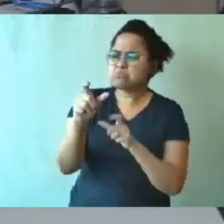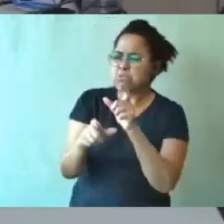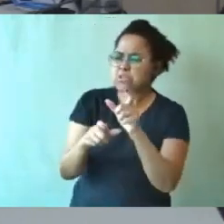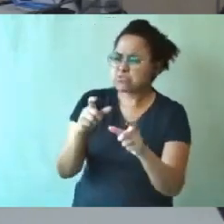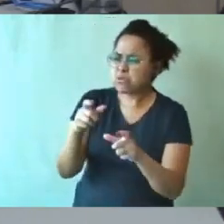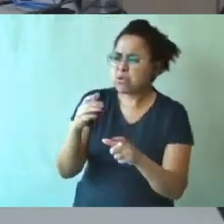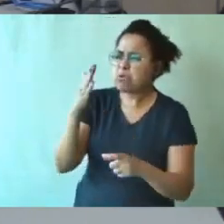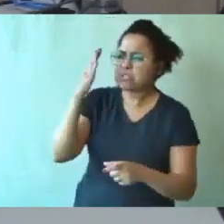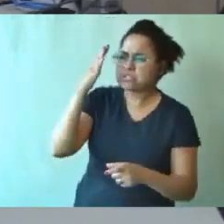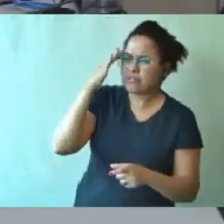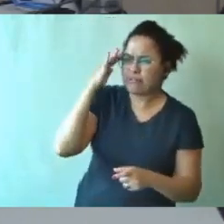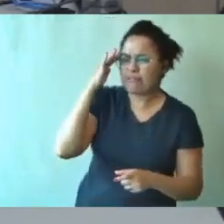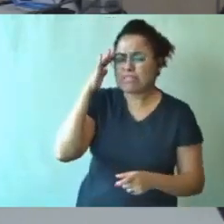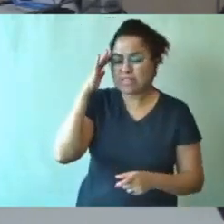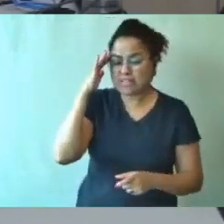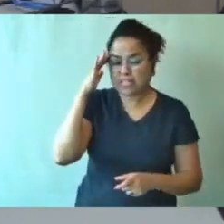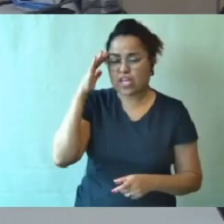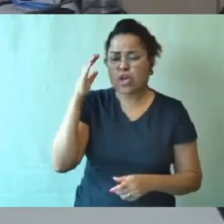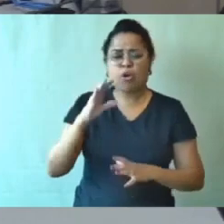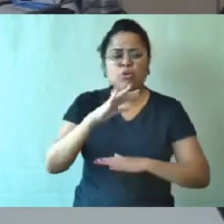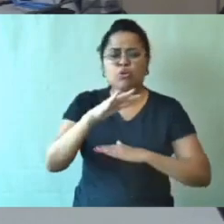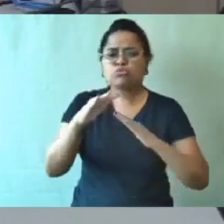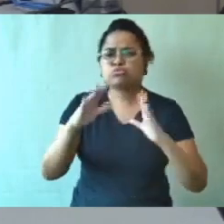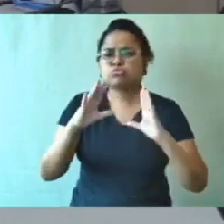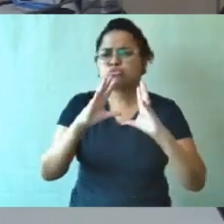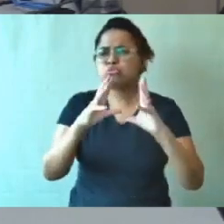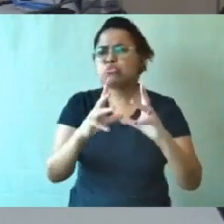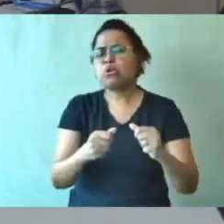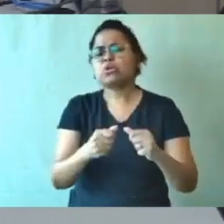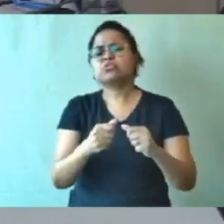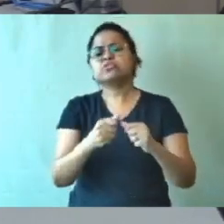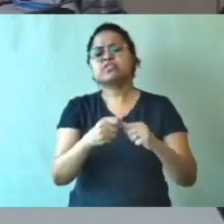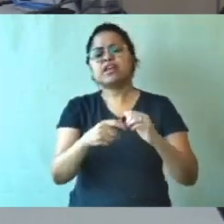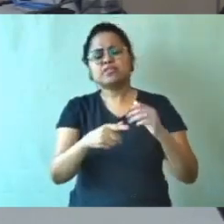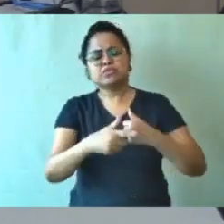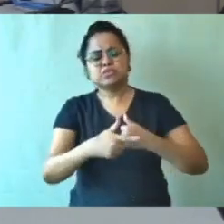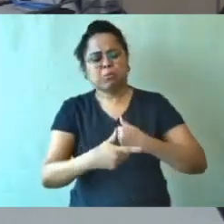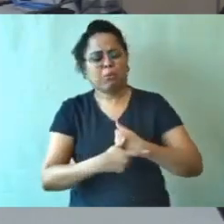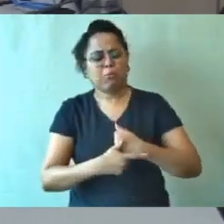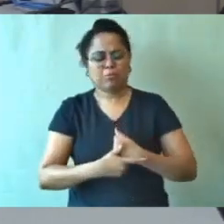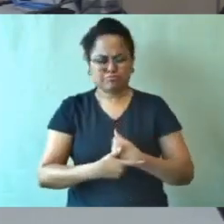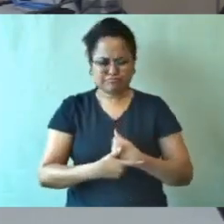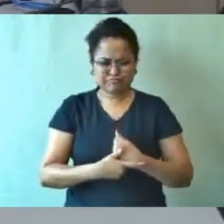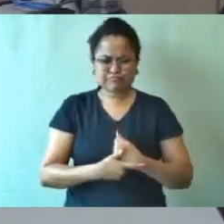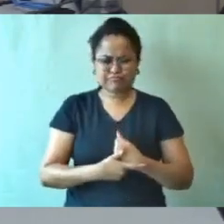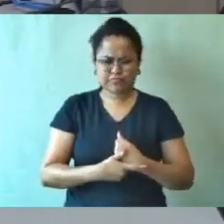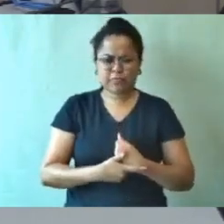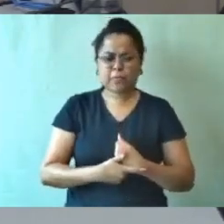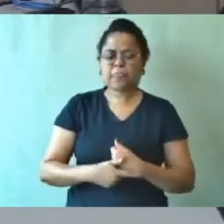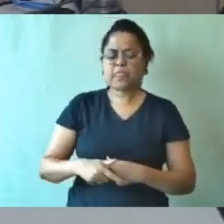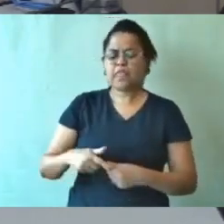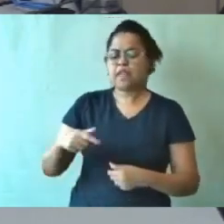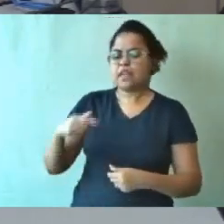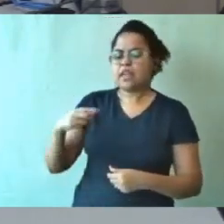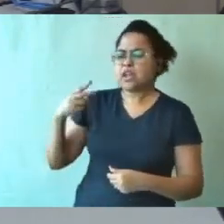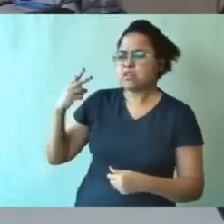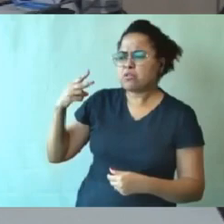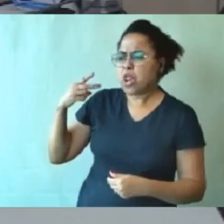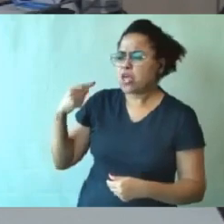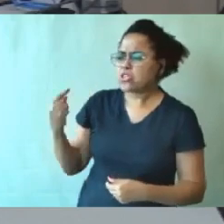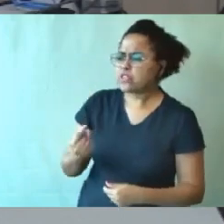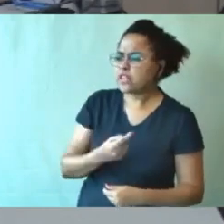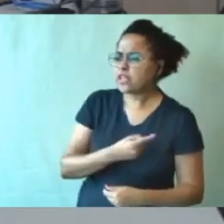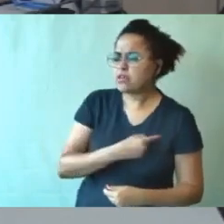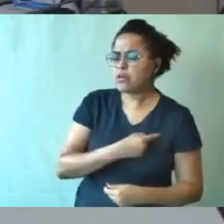que todos têm o seu papel. Mas o apelo que nós, vereadores, fazemos aqui nessa Câmara é que a